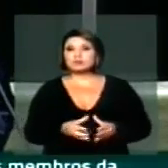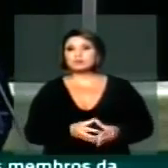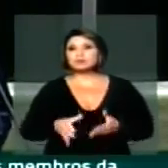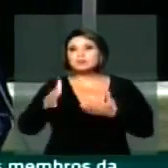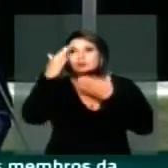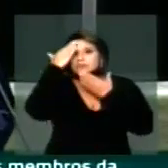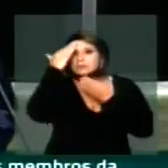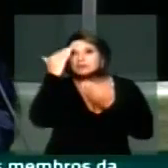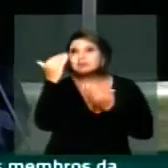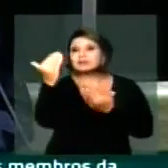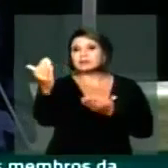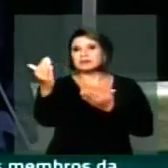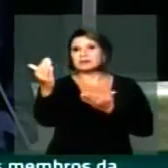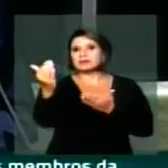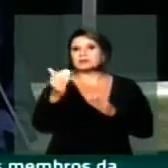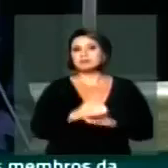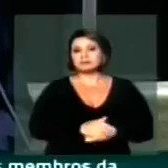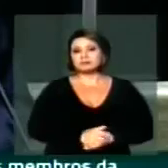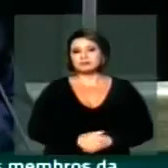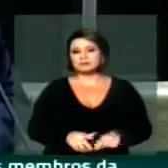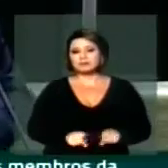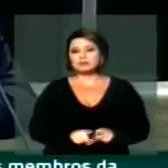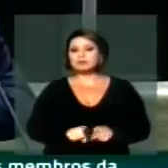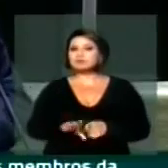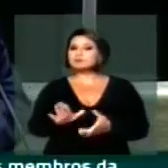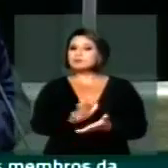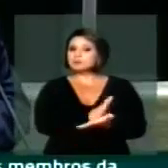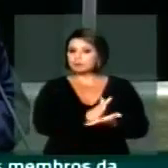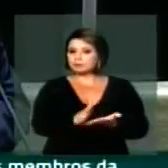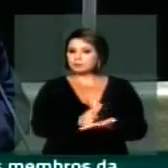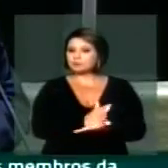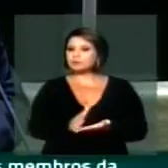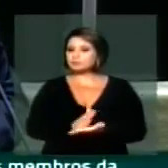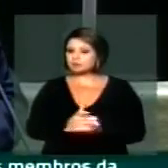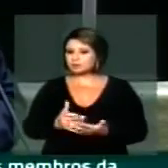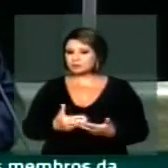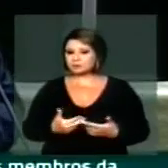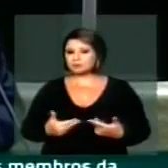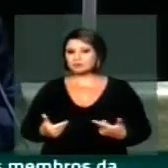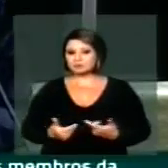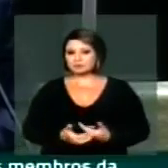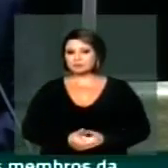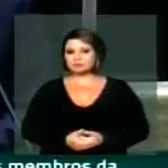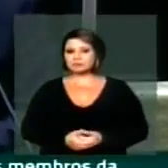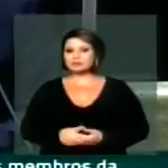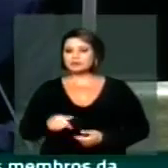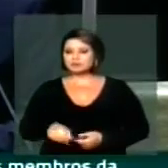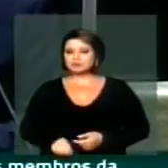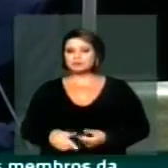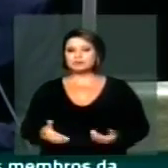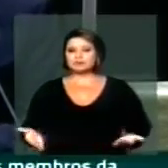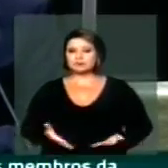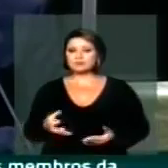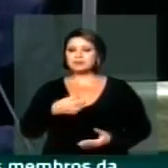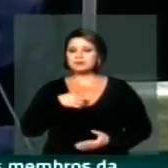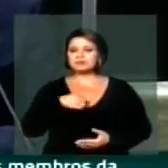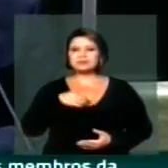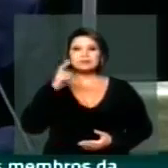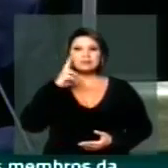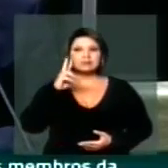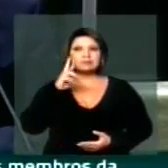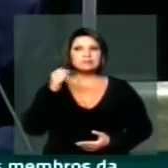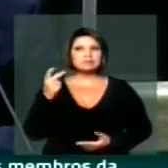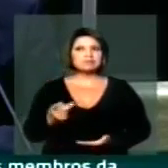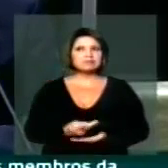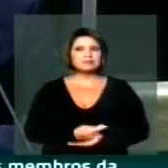de agradecimento, alguns aspectos que neste momento me ocorrem.